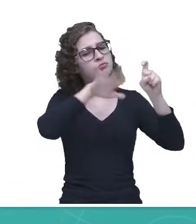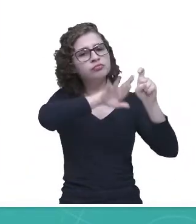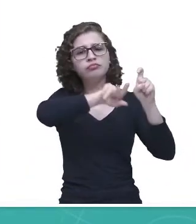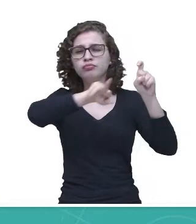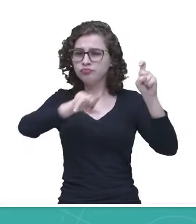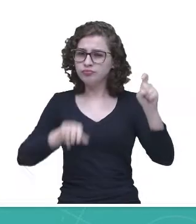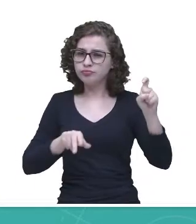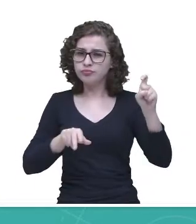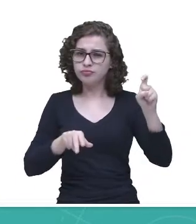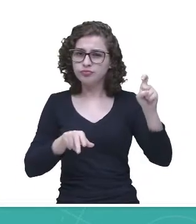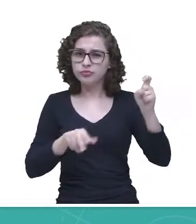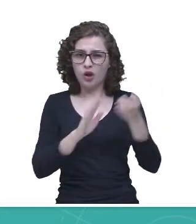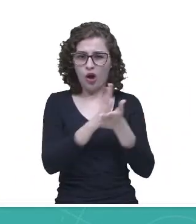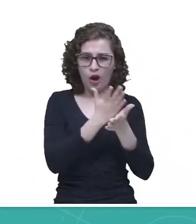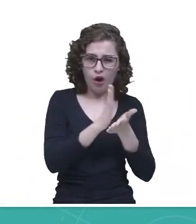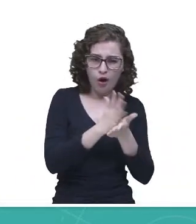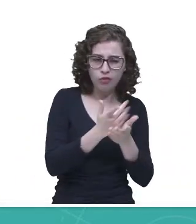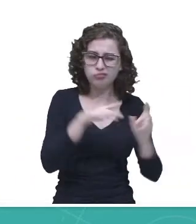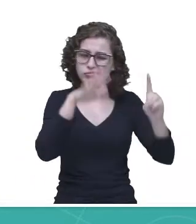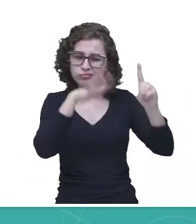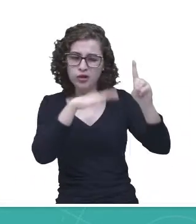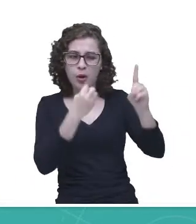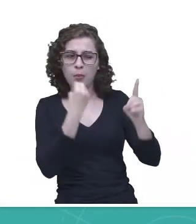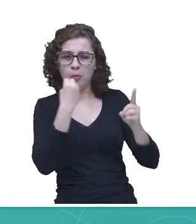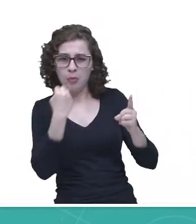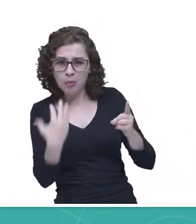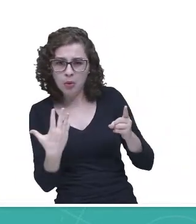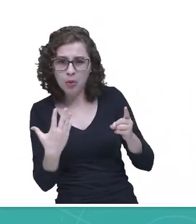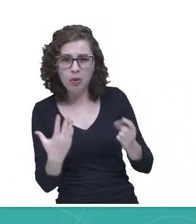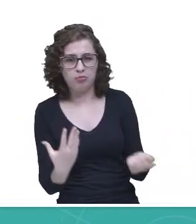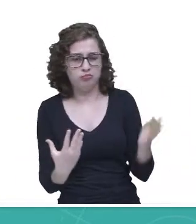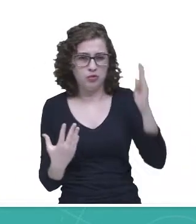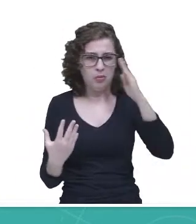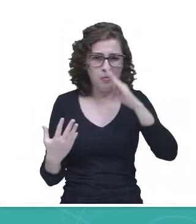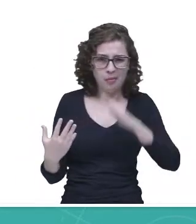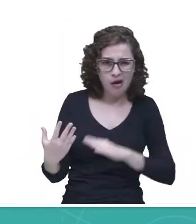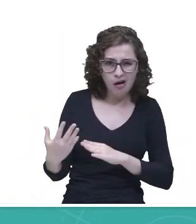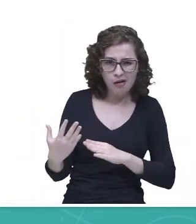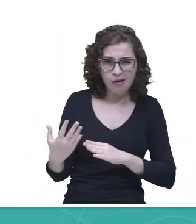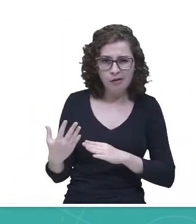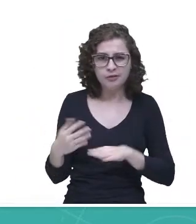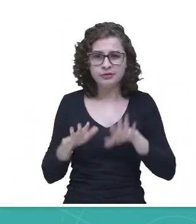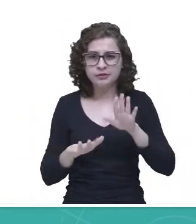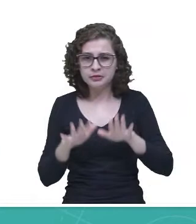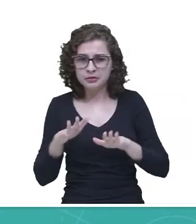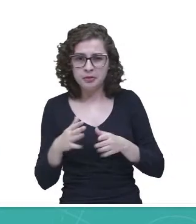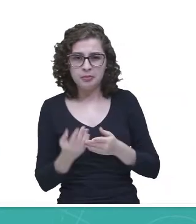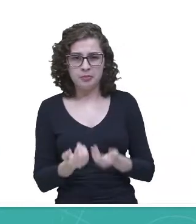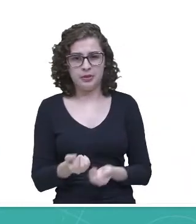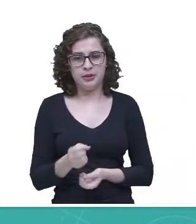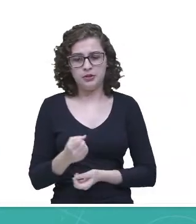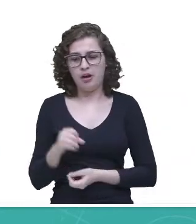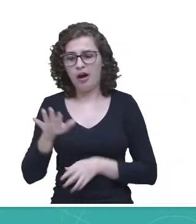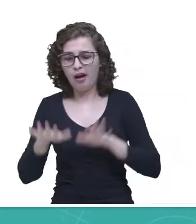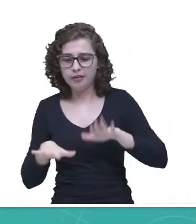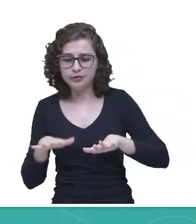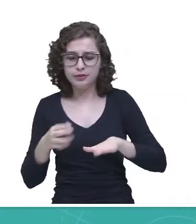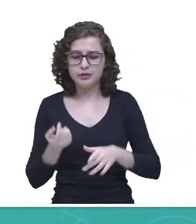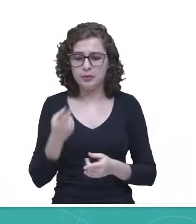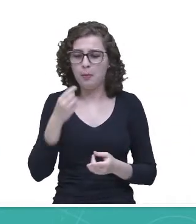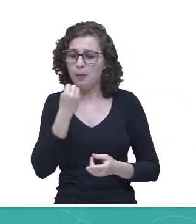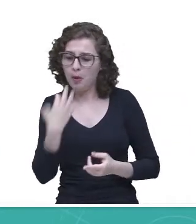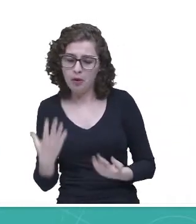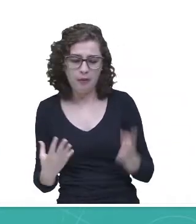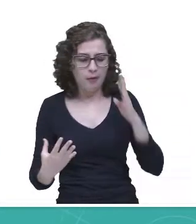deuses. Alguns são maus, são bons, outros maus. Ou podendo ser ora do